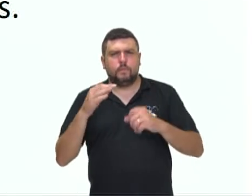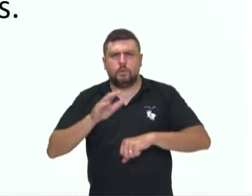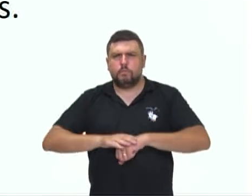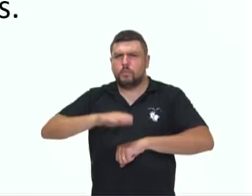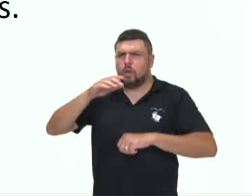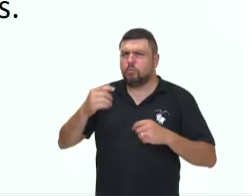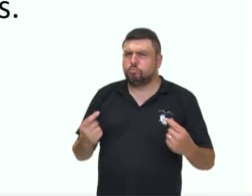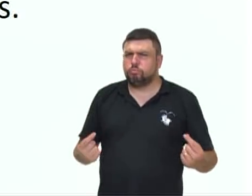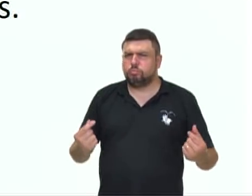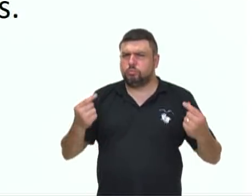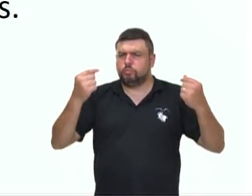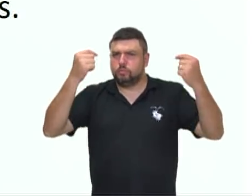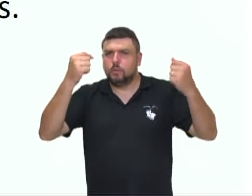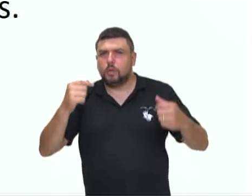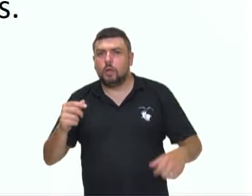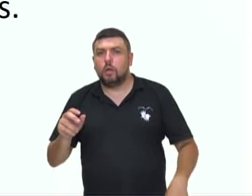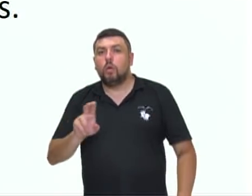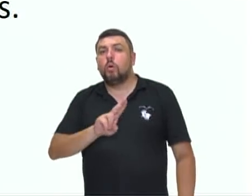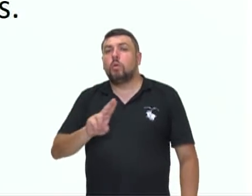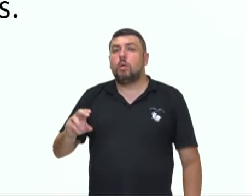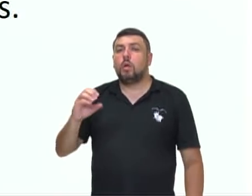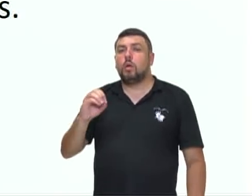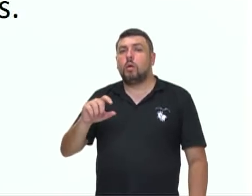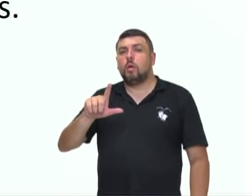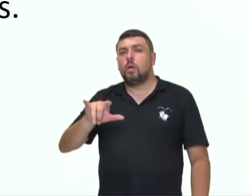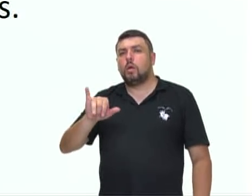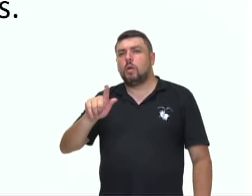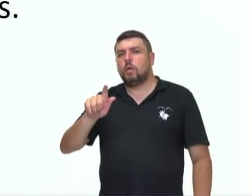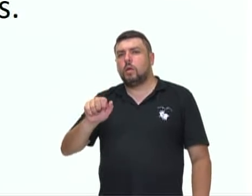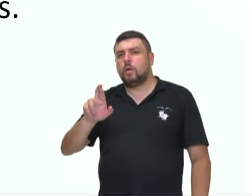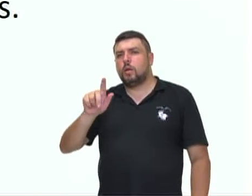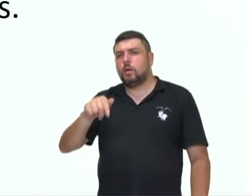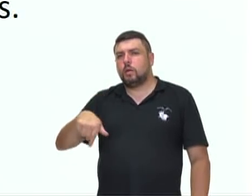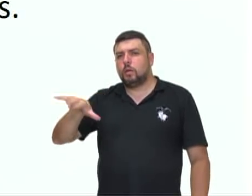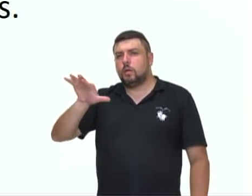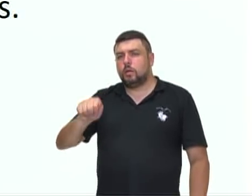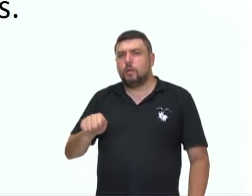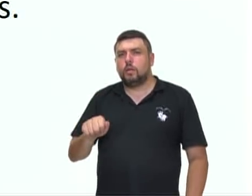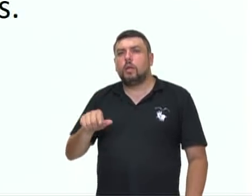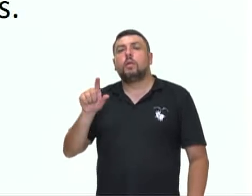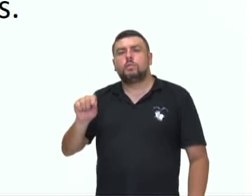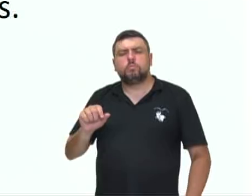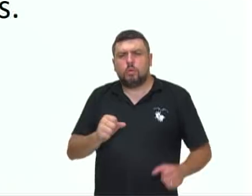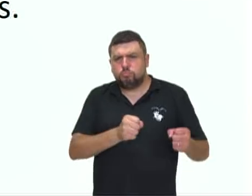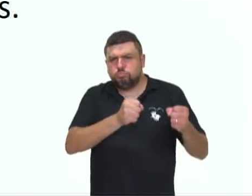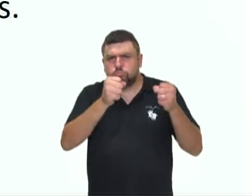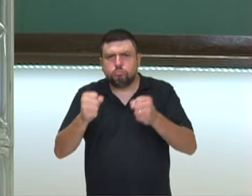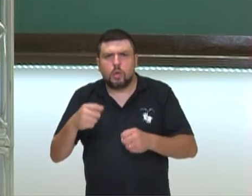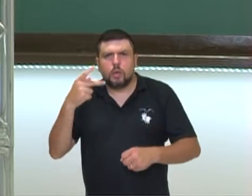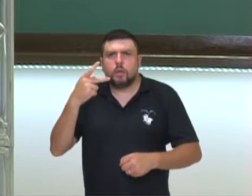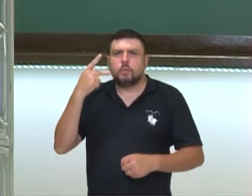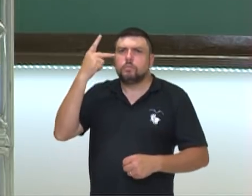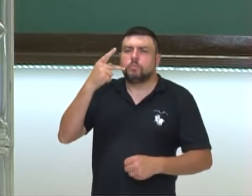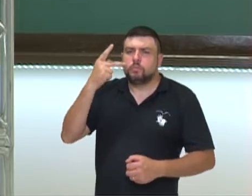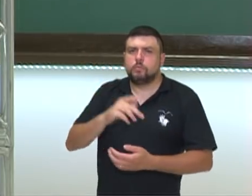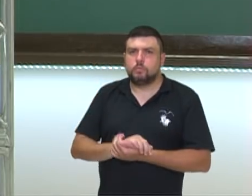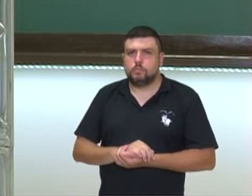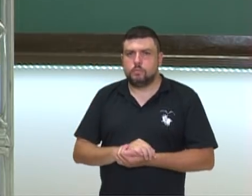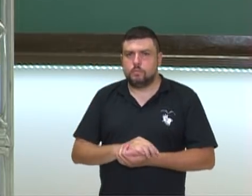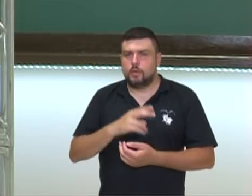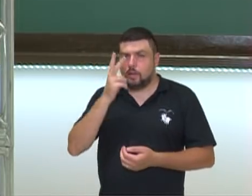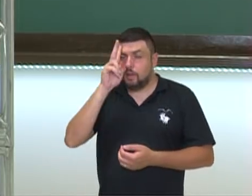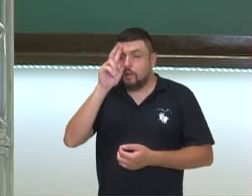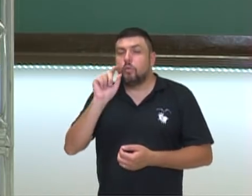estado, chamados de oligarquias estaduais, passaram a ter um enorme poder político. Lembra a oligarquia? Governo